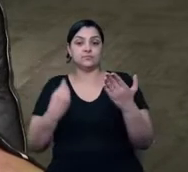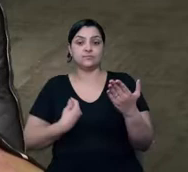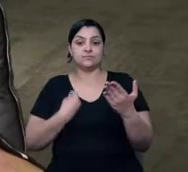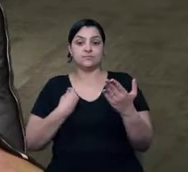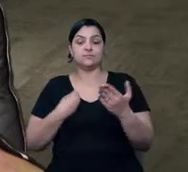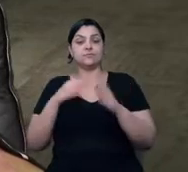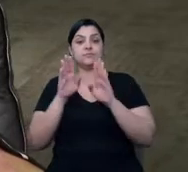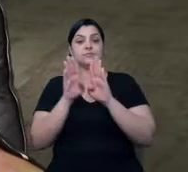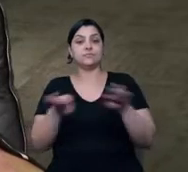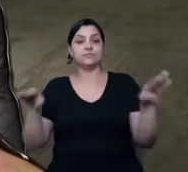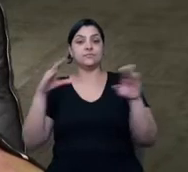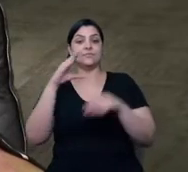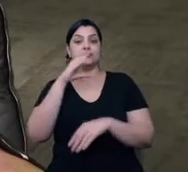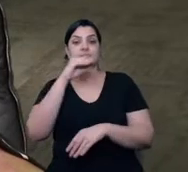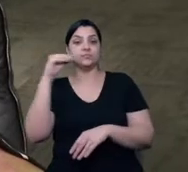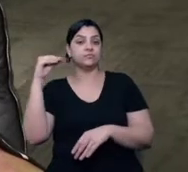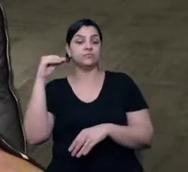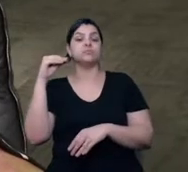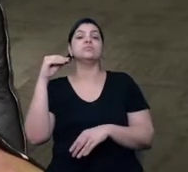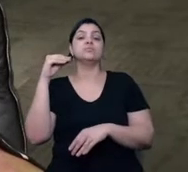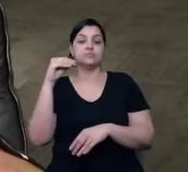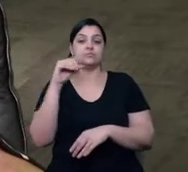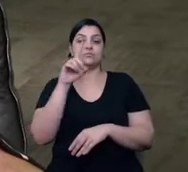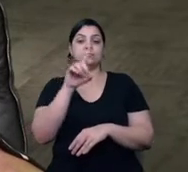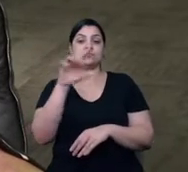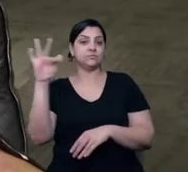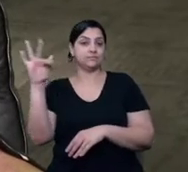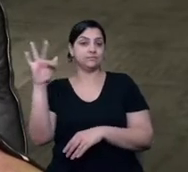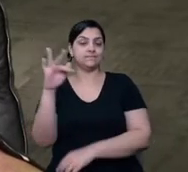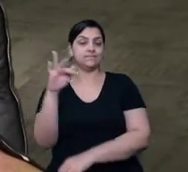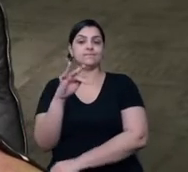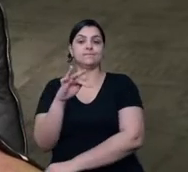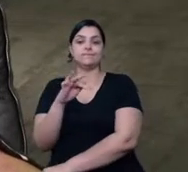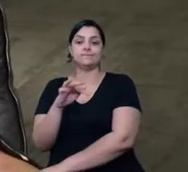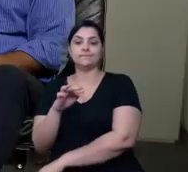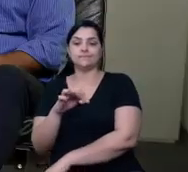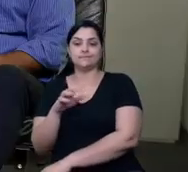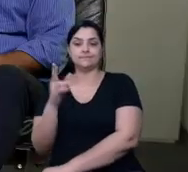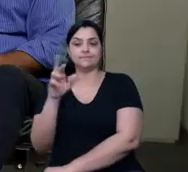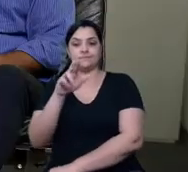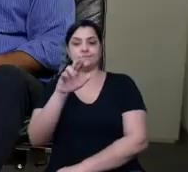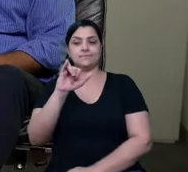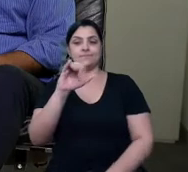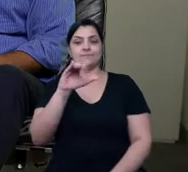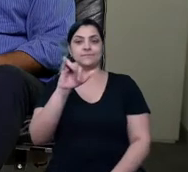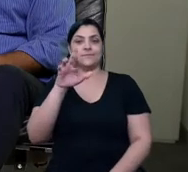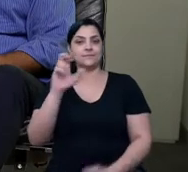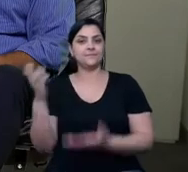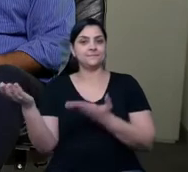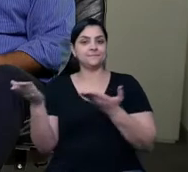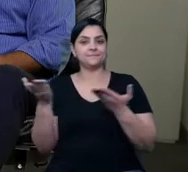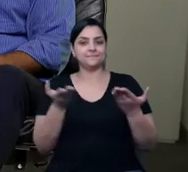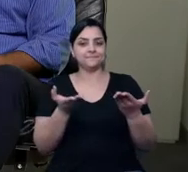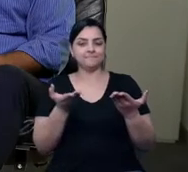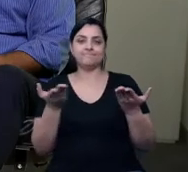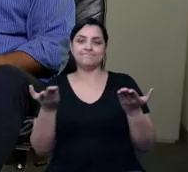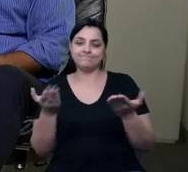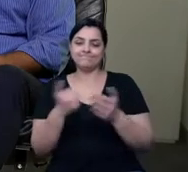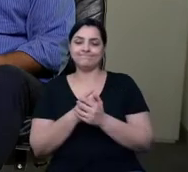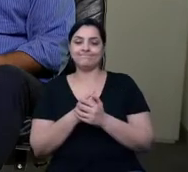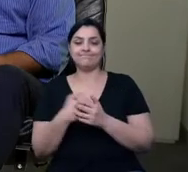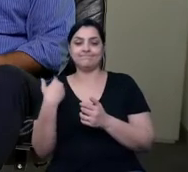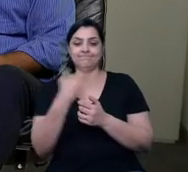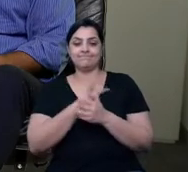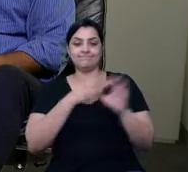da Juventude do Distrito Federal. Ricieri, seja muito bem-vindo. Nós preparamos um vídeo